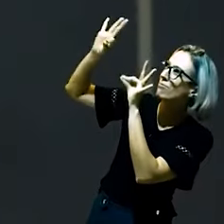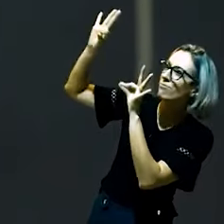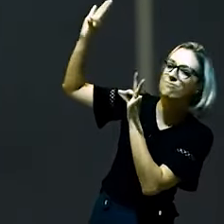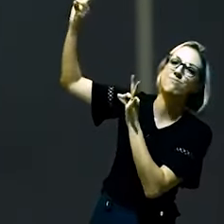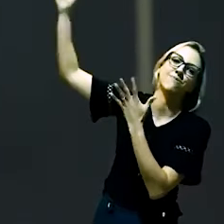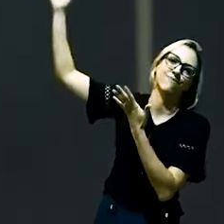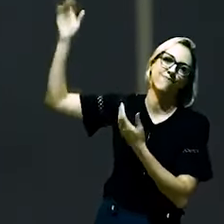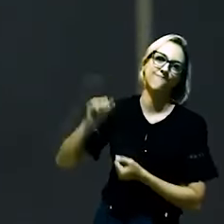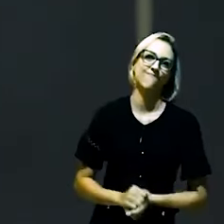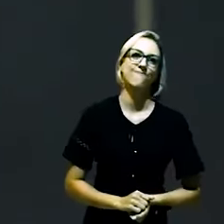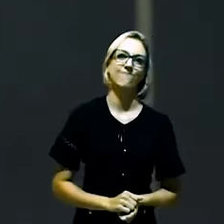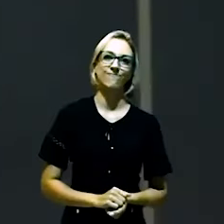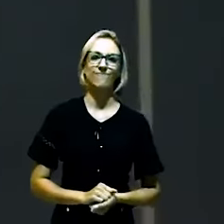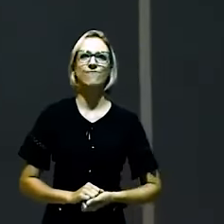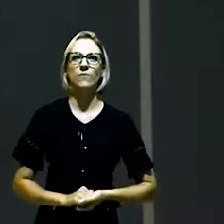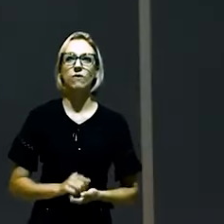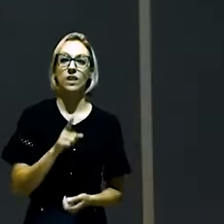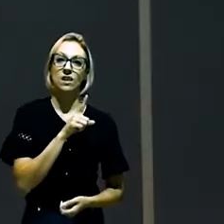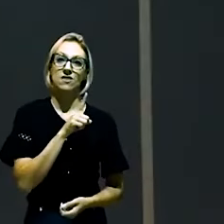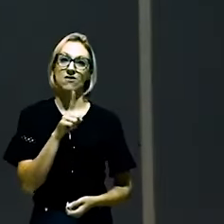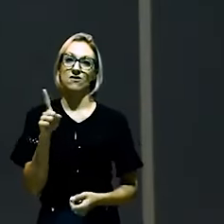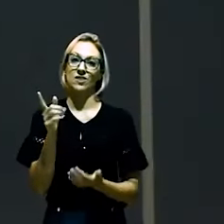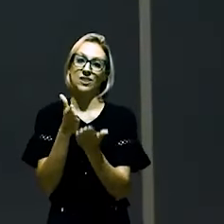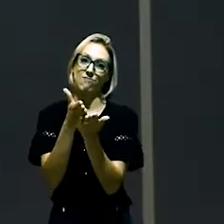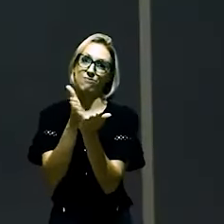E quando você vê, você está fora da rota.